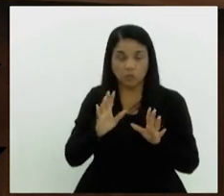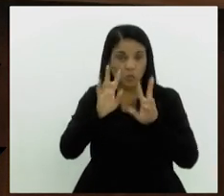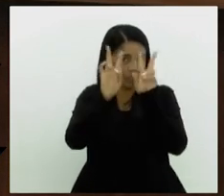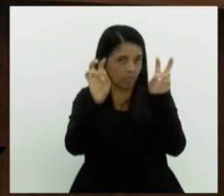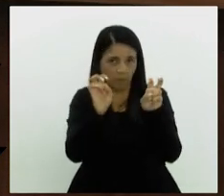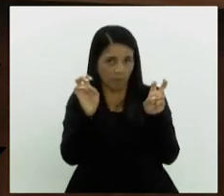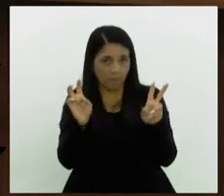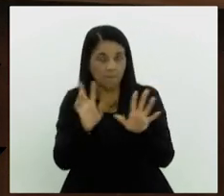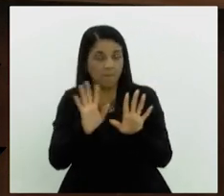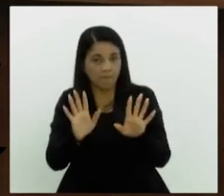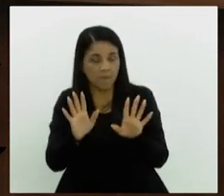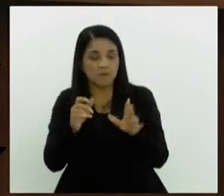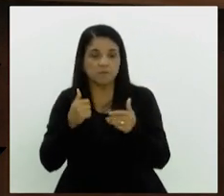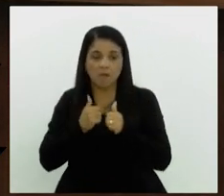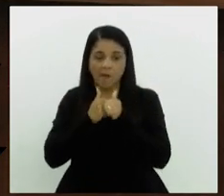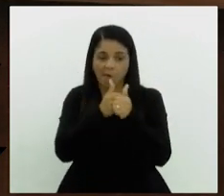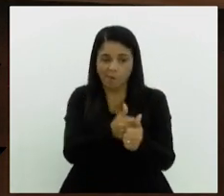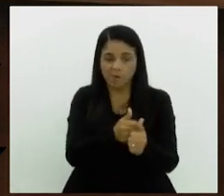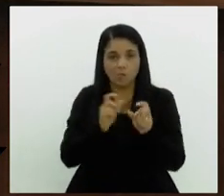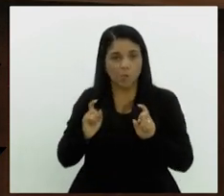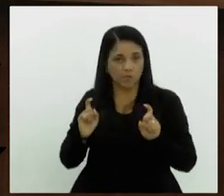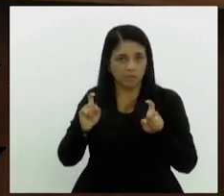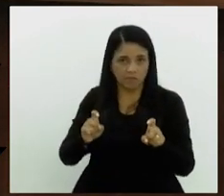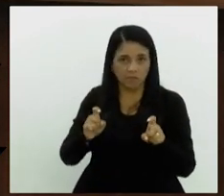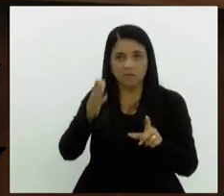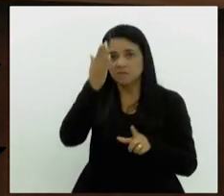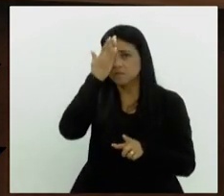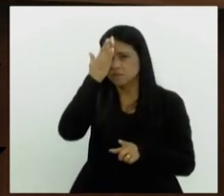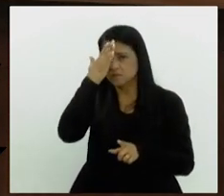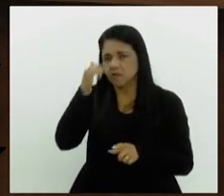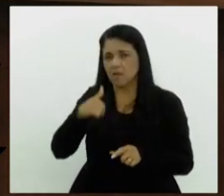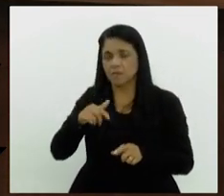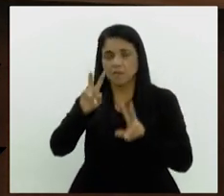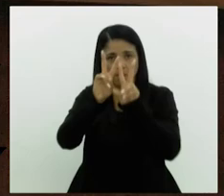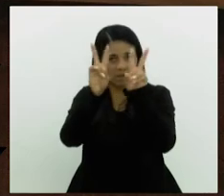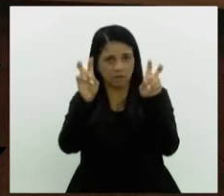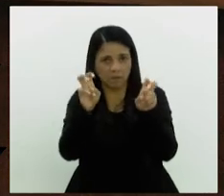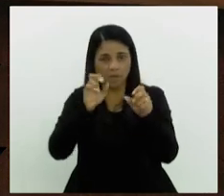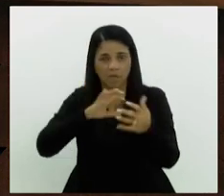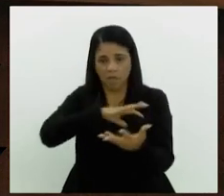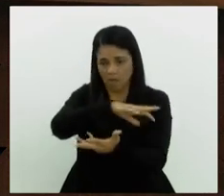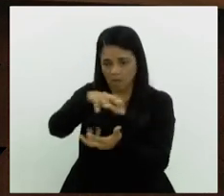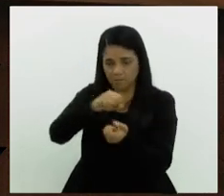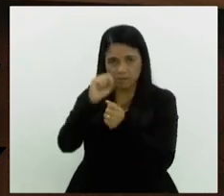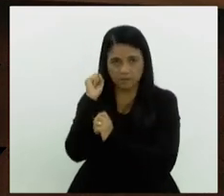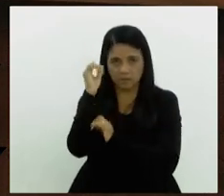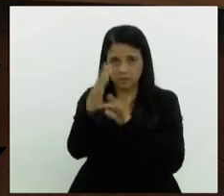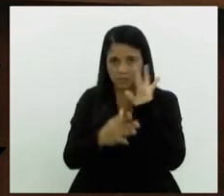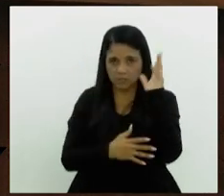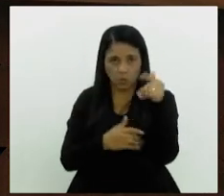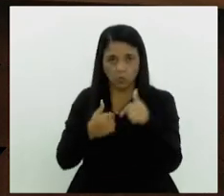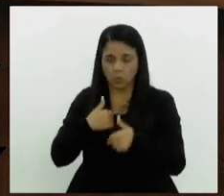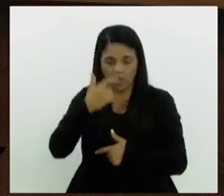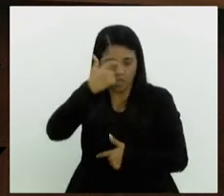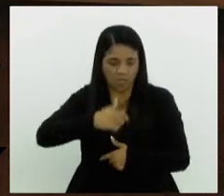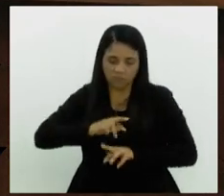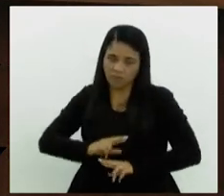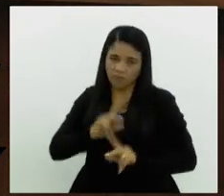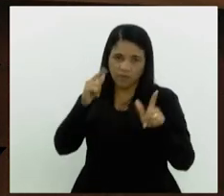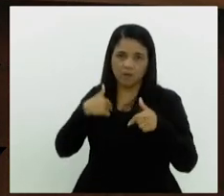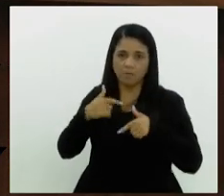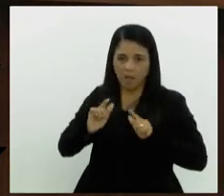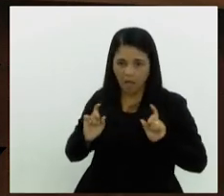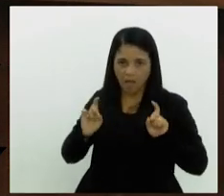tampouco os senhores acompanham o meu mandato, sabem que a temática ambiental não é o carro-chefe da minha atuação